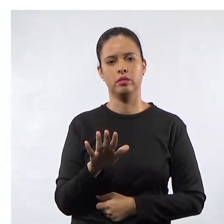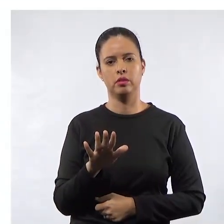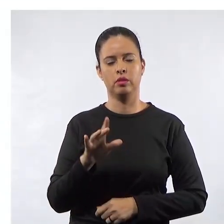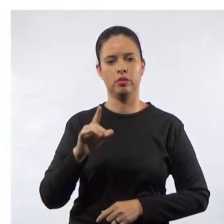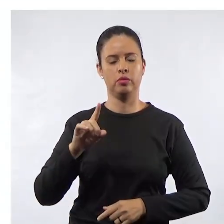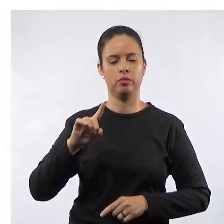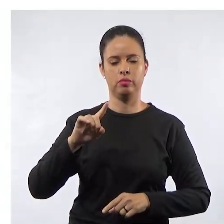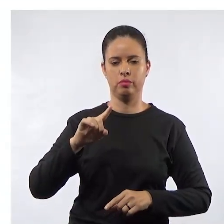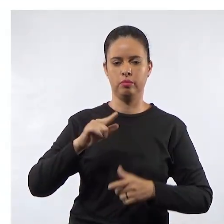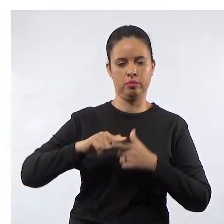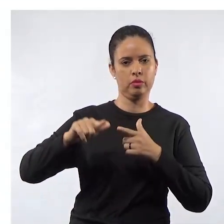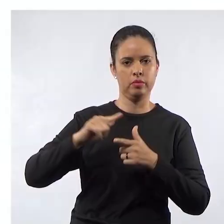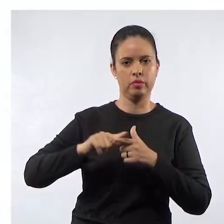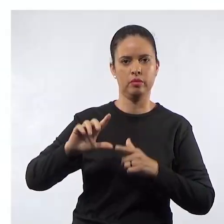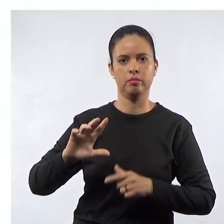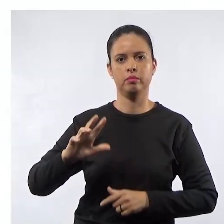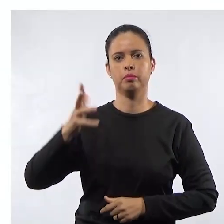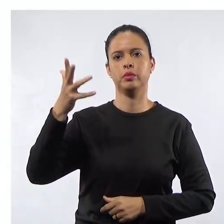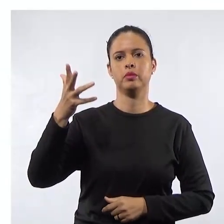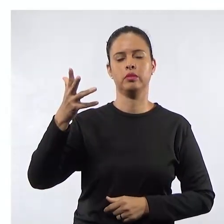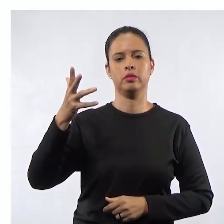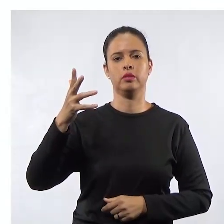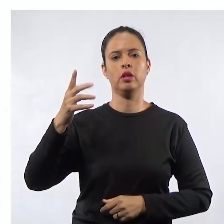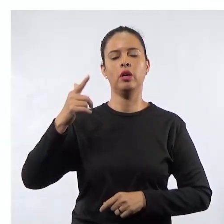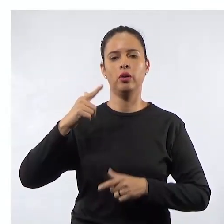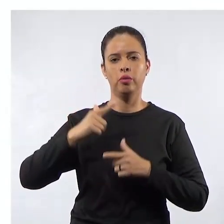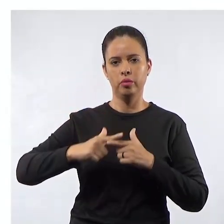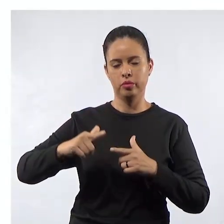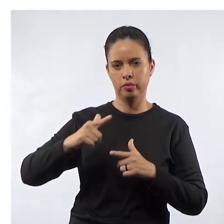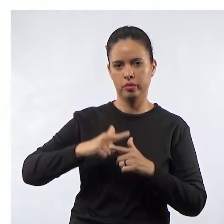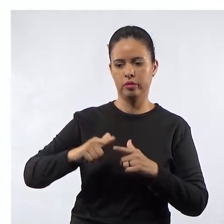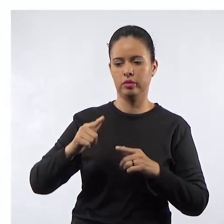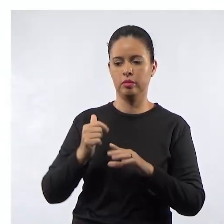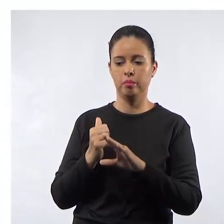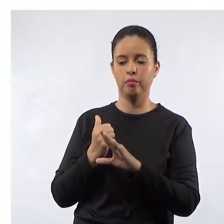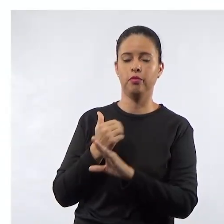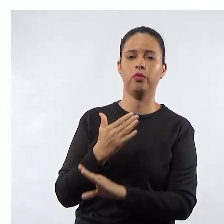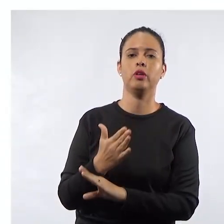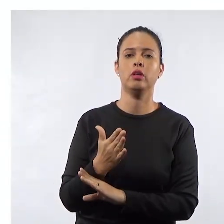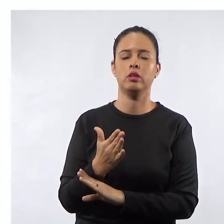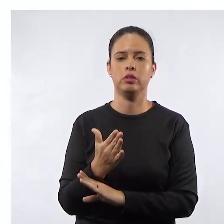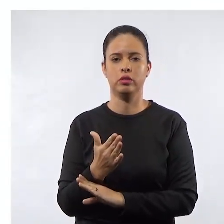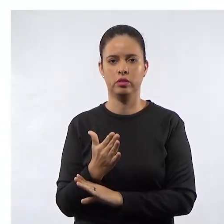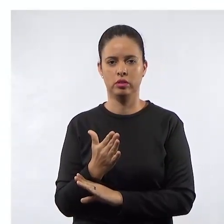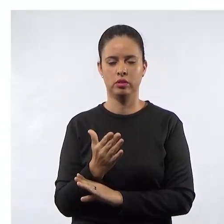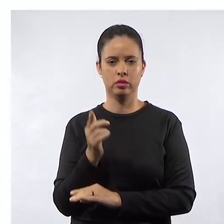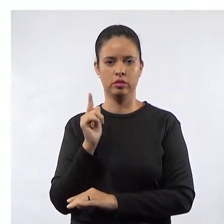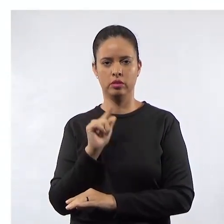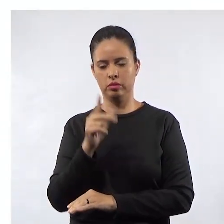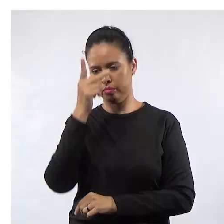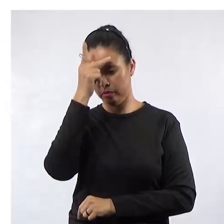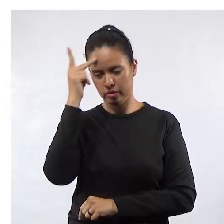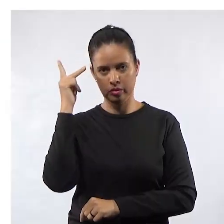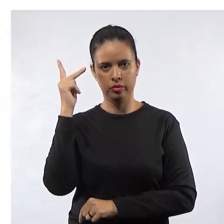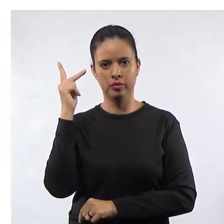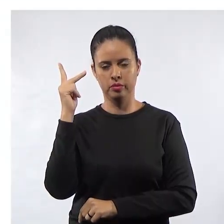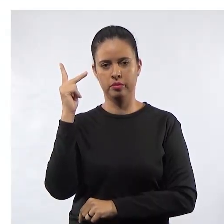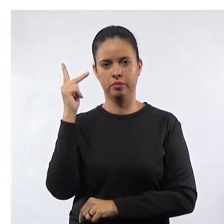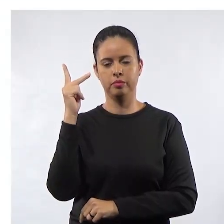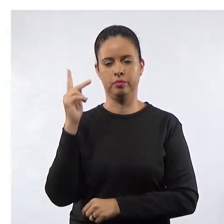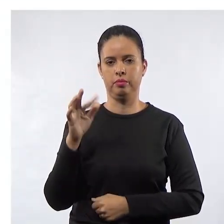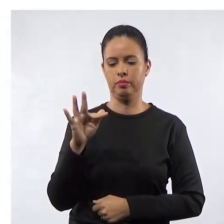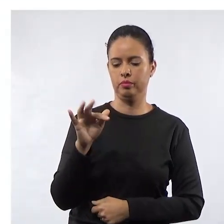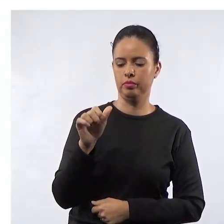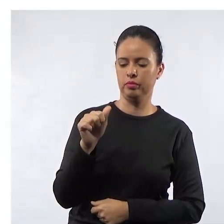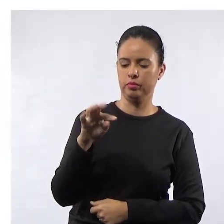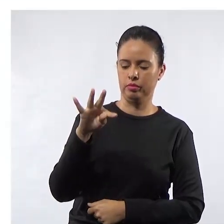ou defeito acontecerá quando este problema extravasar, né? Quando o problema atingir as pessoas, ou seja, o